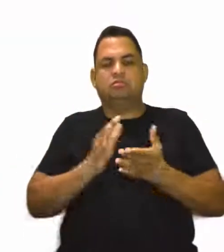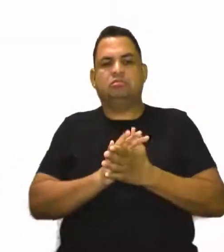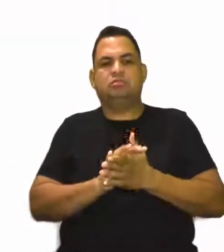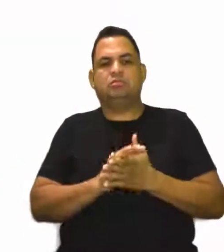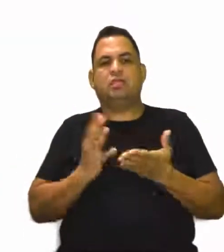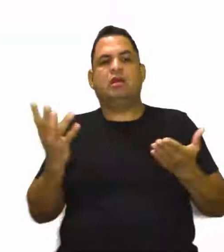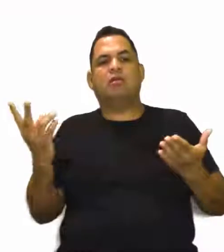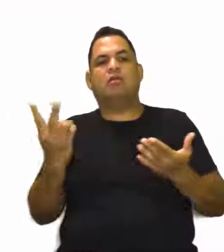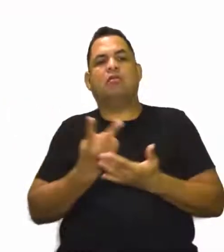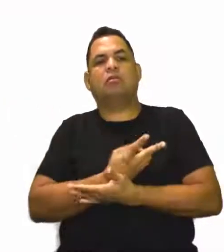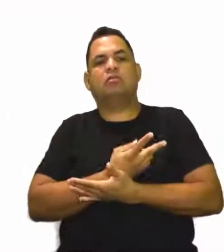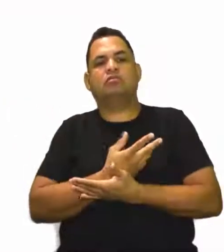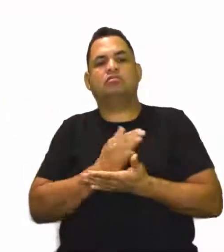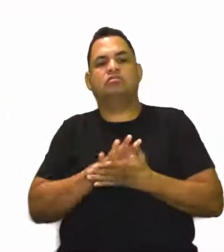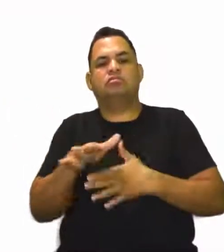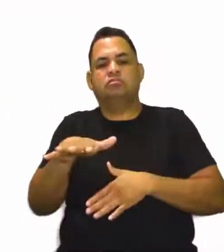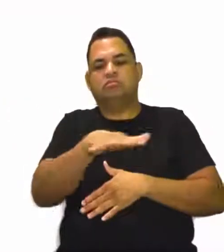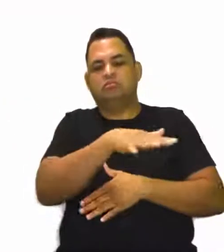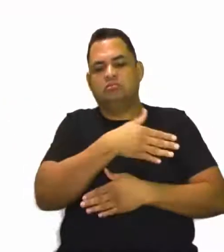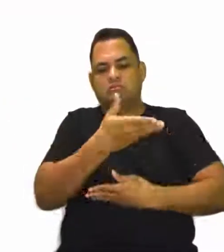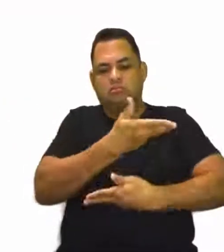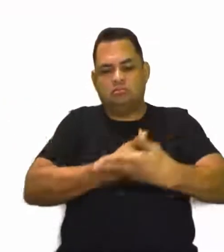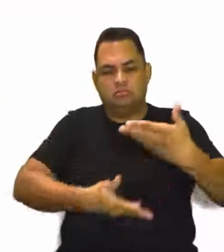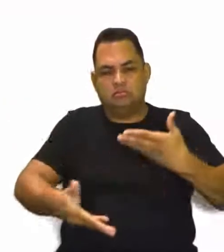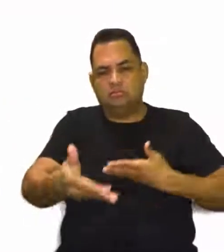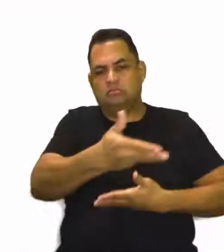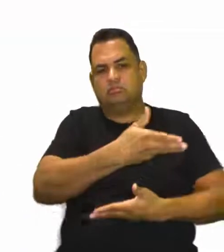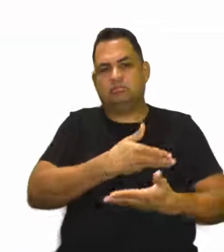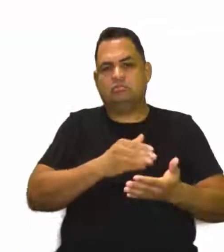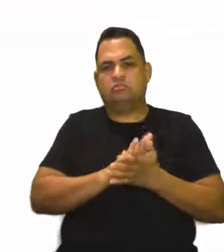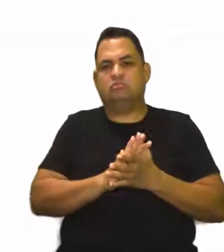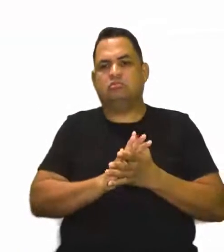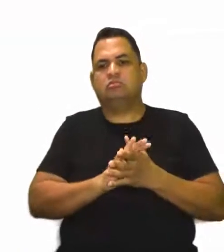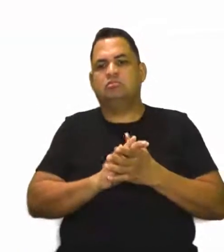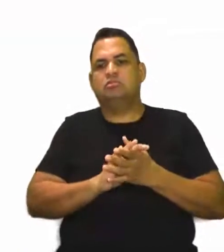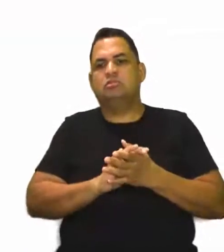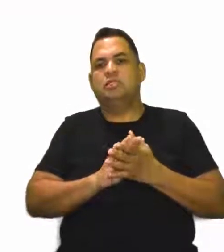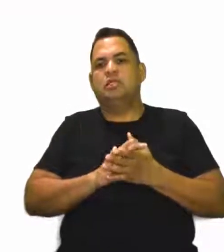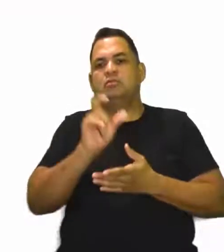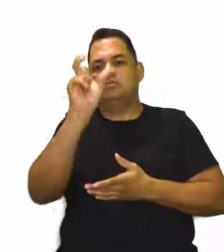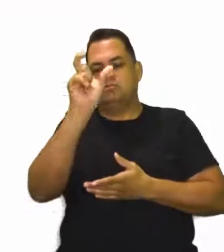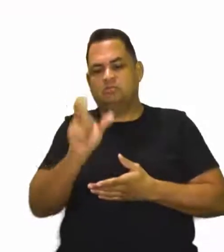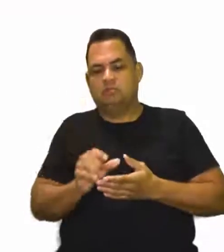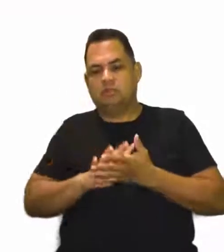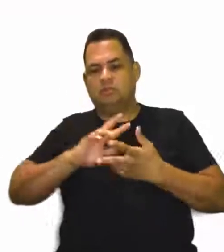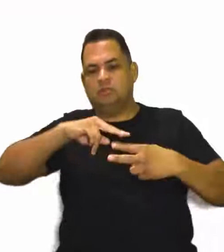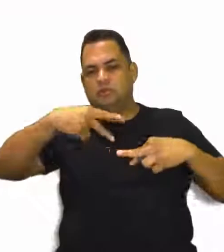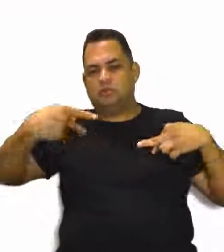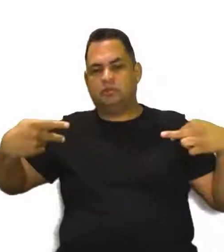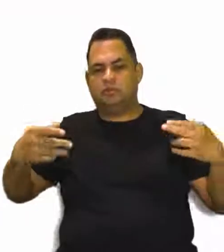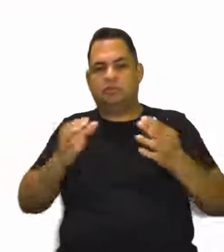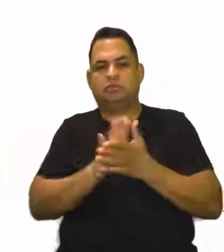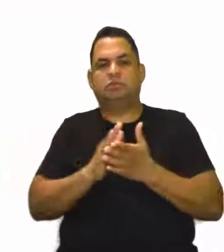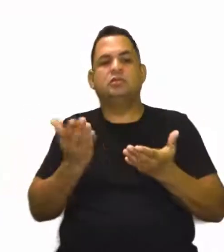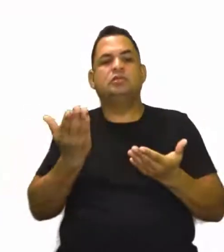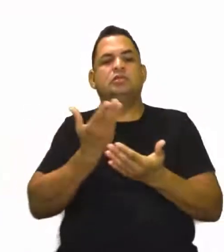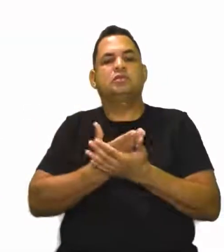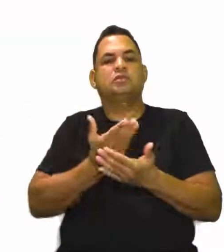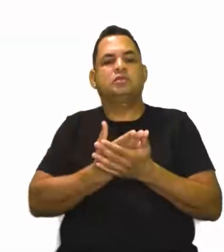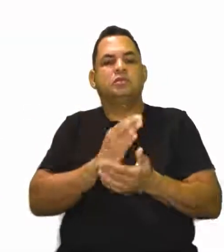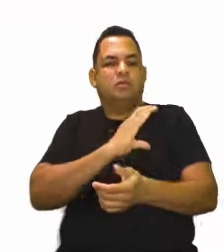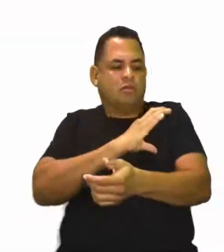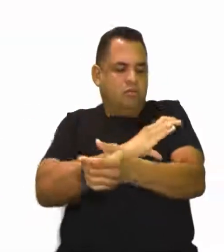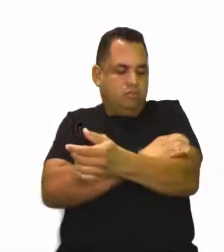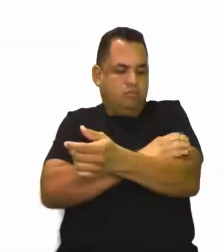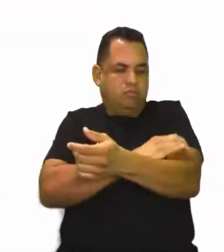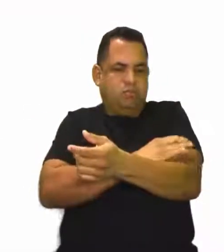que ocorre aí com uma interação entre o meio ambiente e o perfil genético. Estudamos com ênfase a